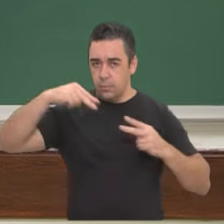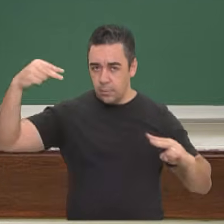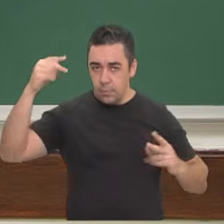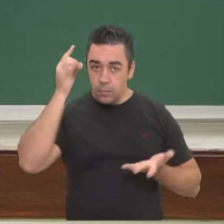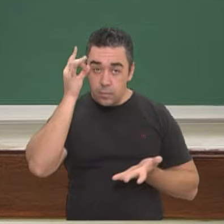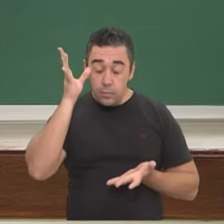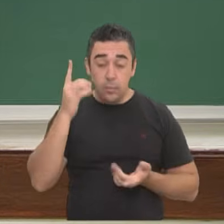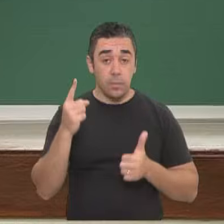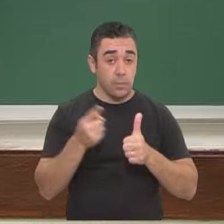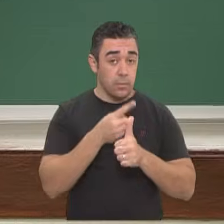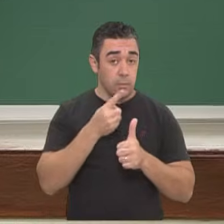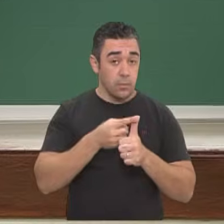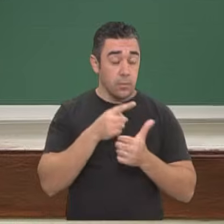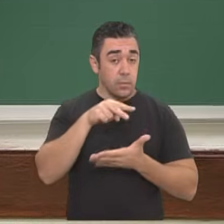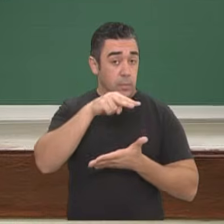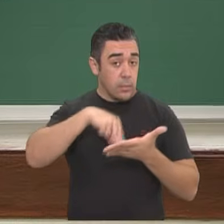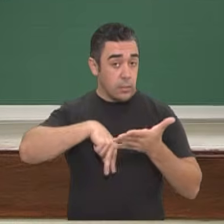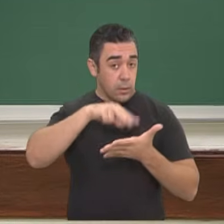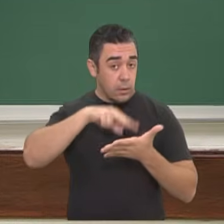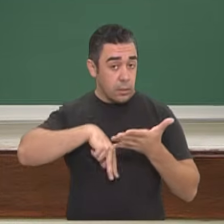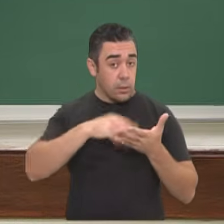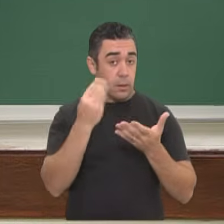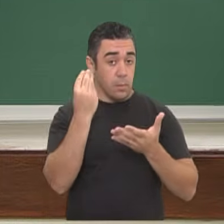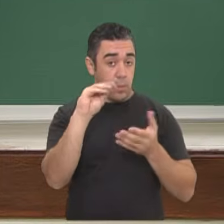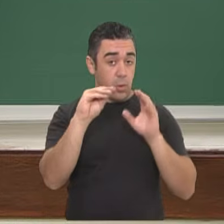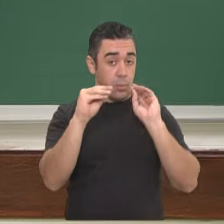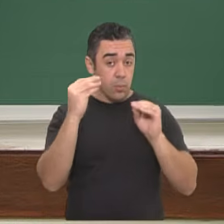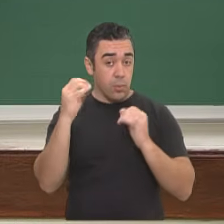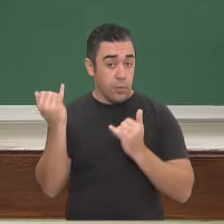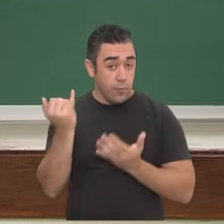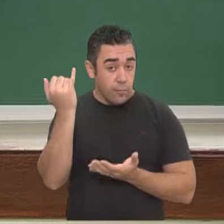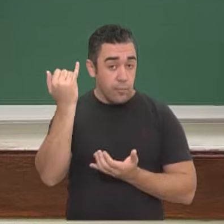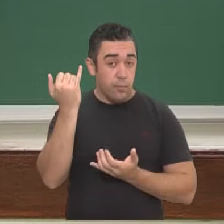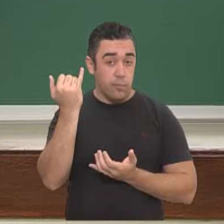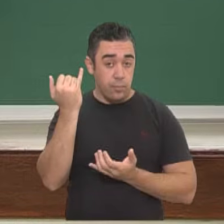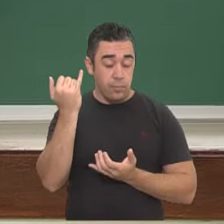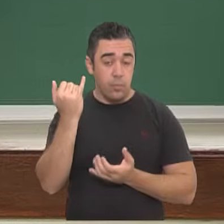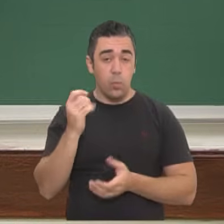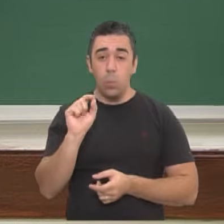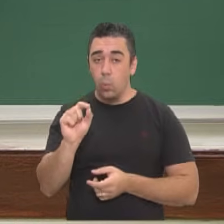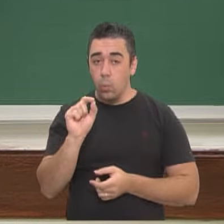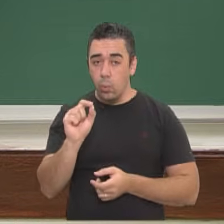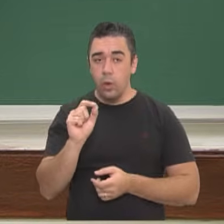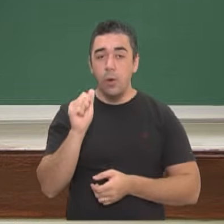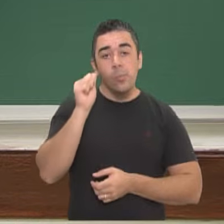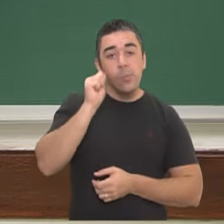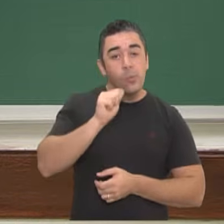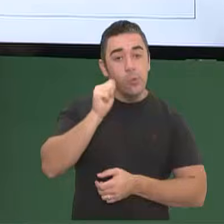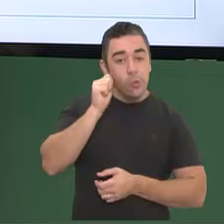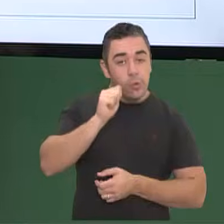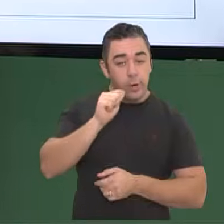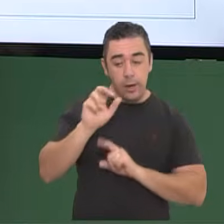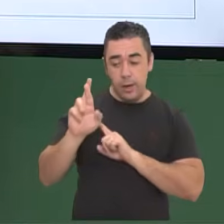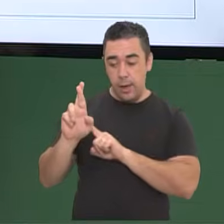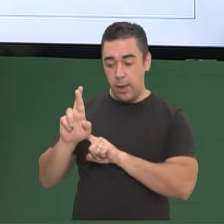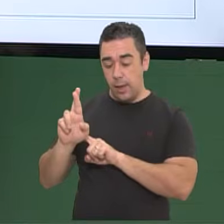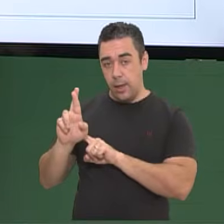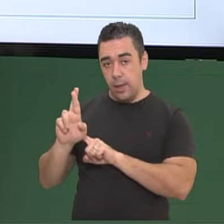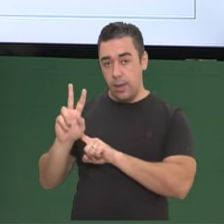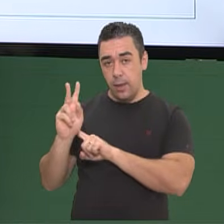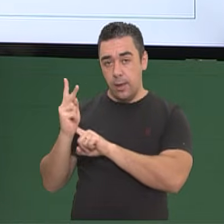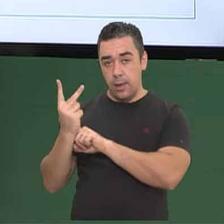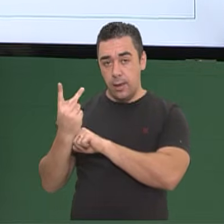lá. Primeiro, ler e destacar as informações mais importantes. Que no nosso caso é o quê? Mulher, RH,